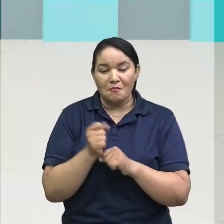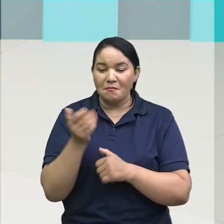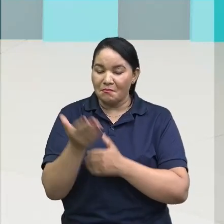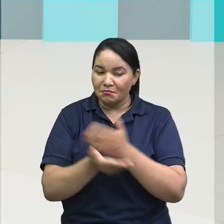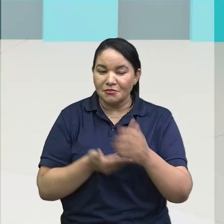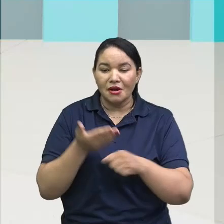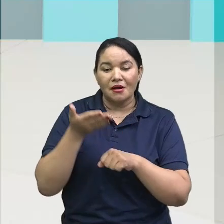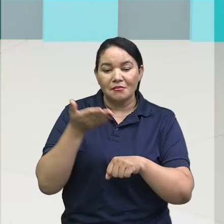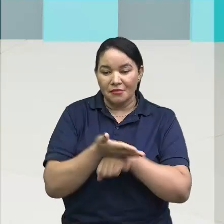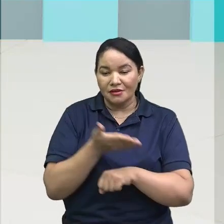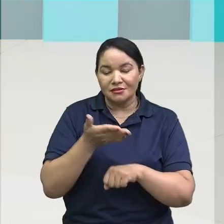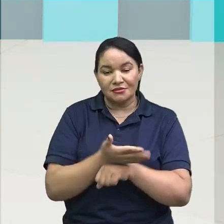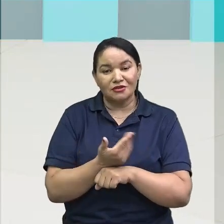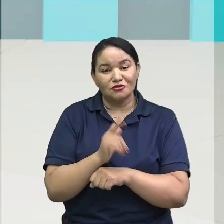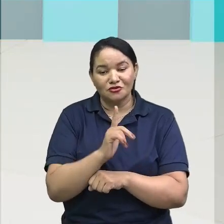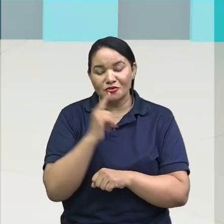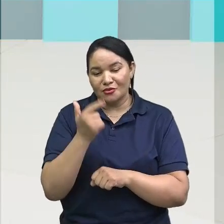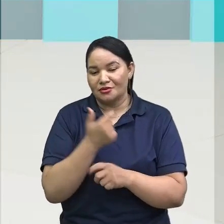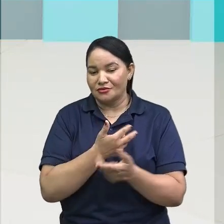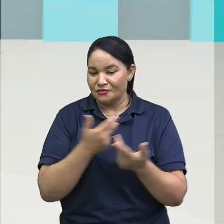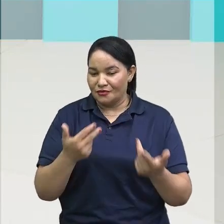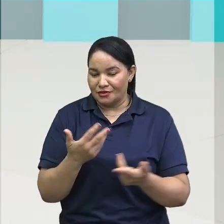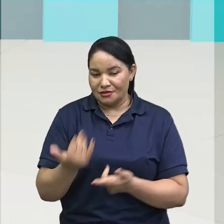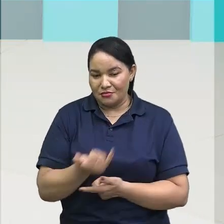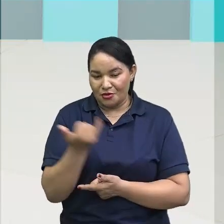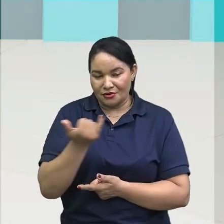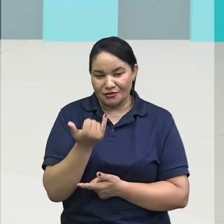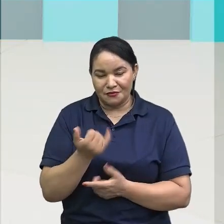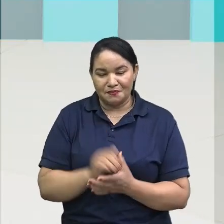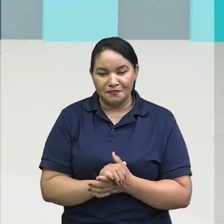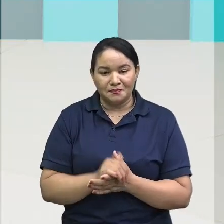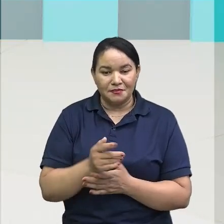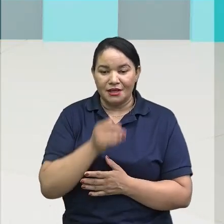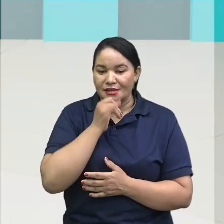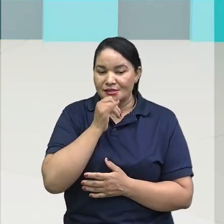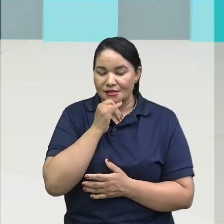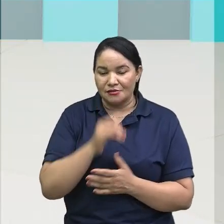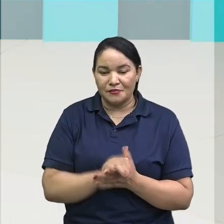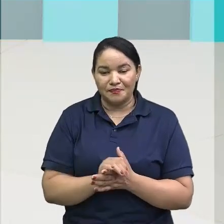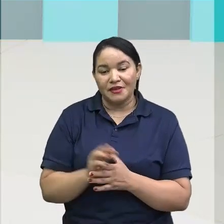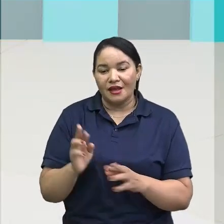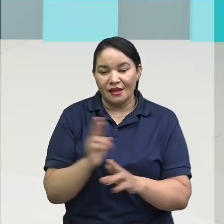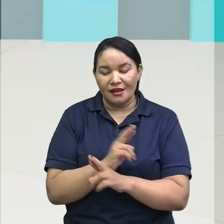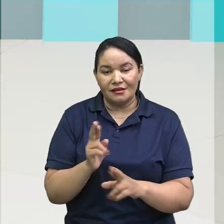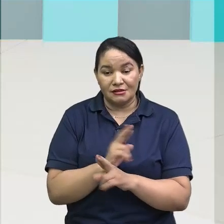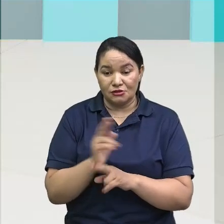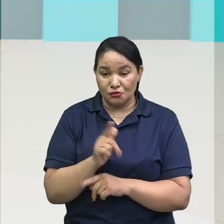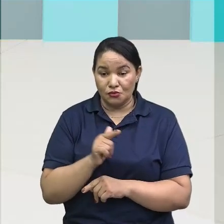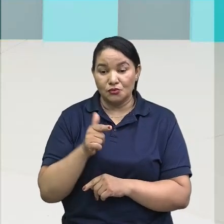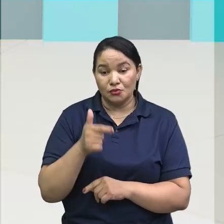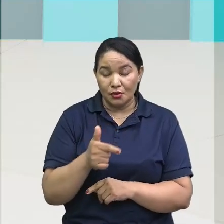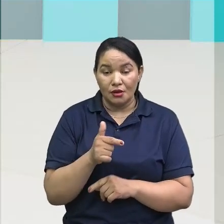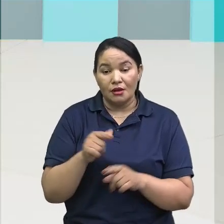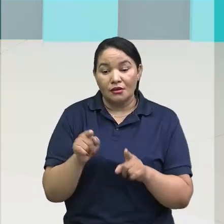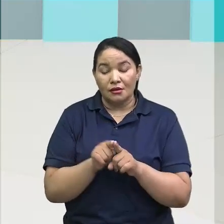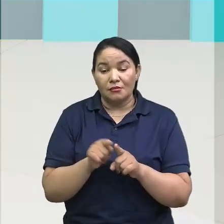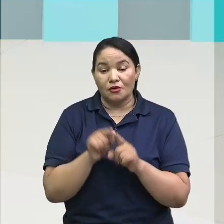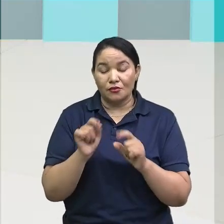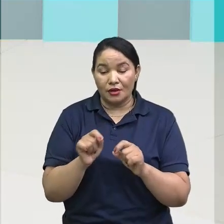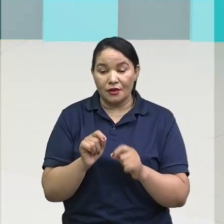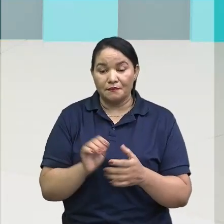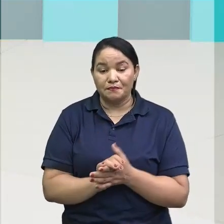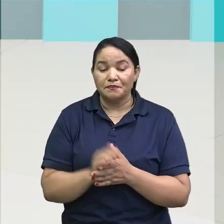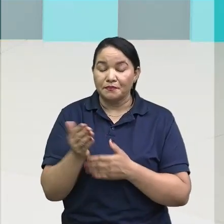participação ali de outras coisas, tendo uma relação de reciprocidade, trazendo aceitação,